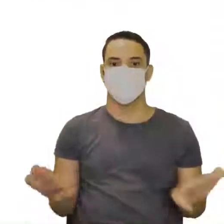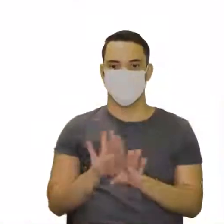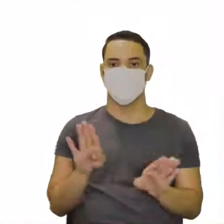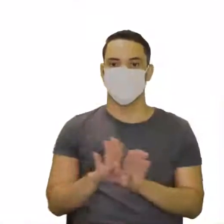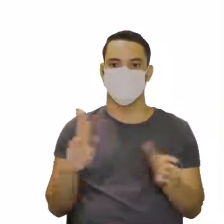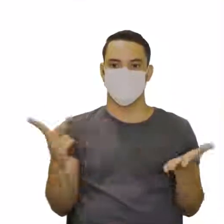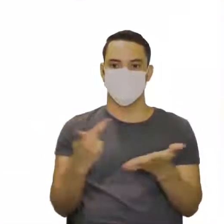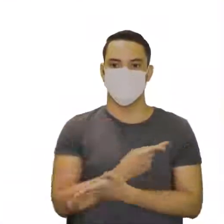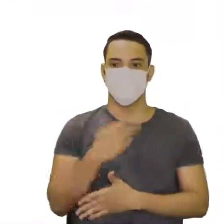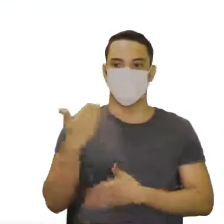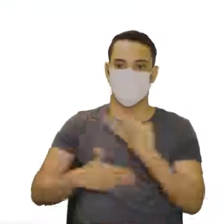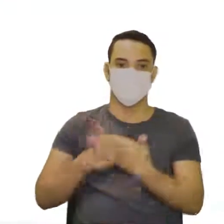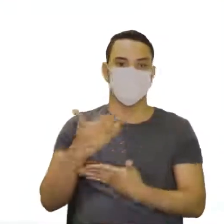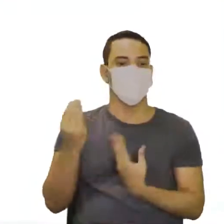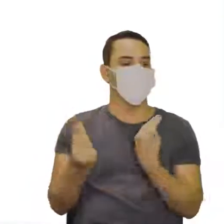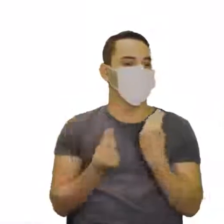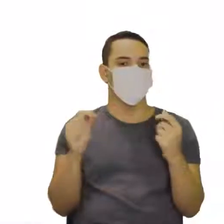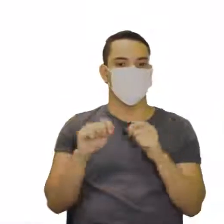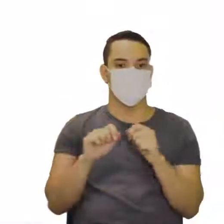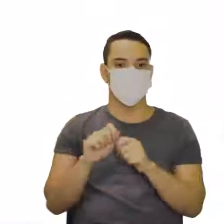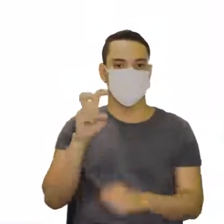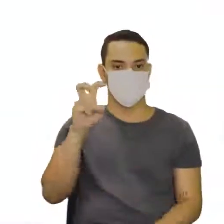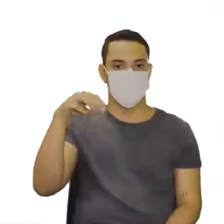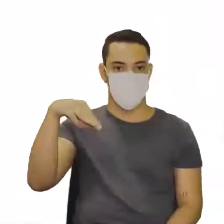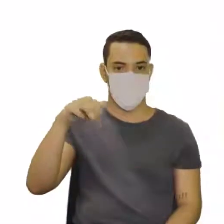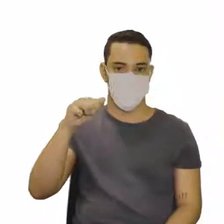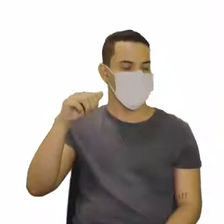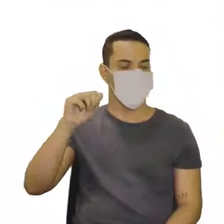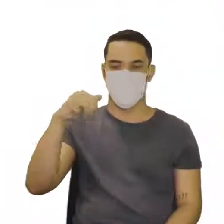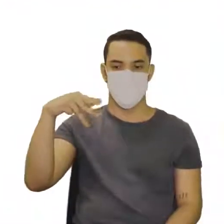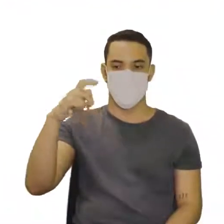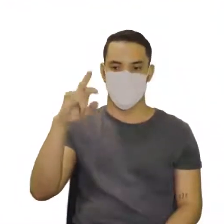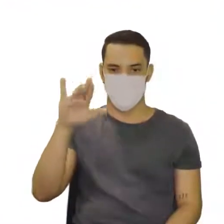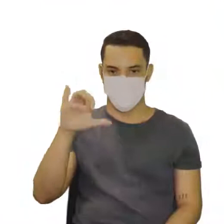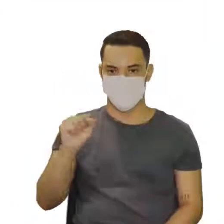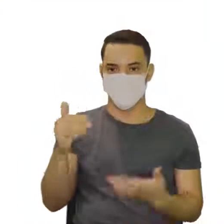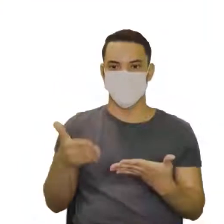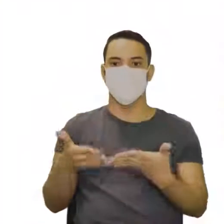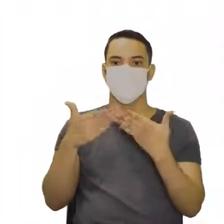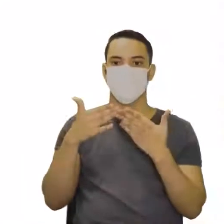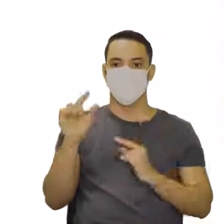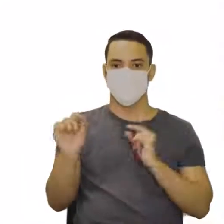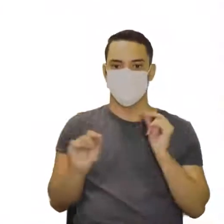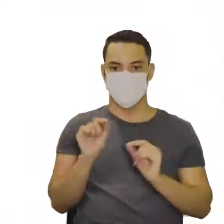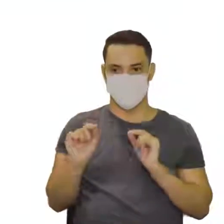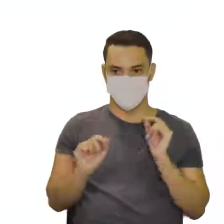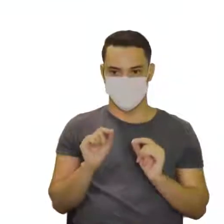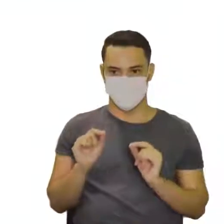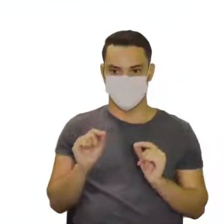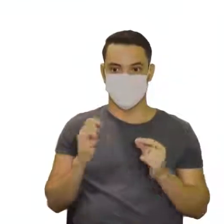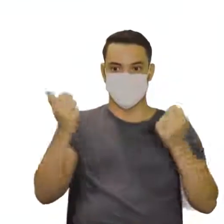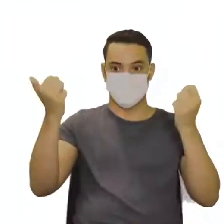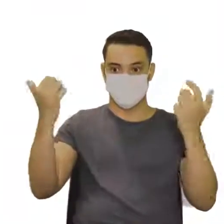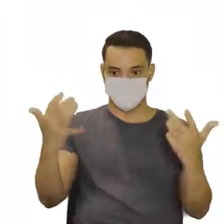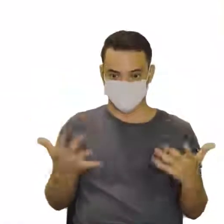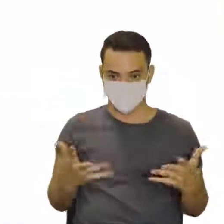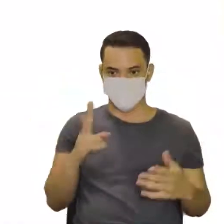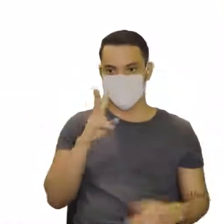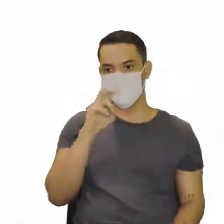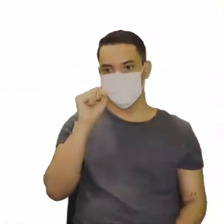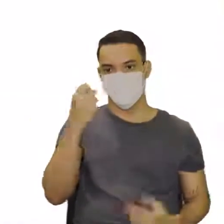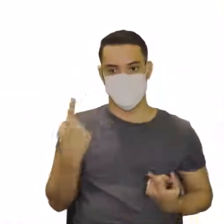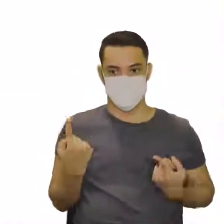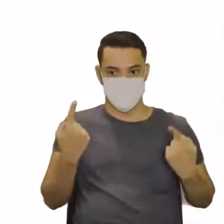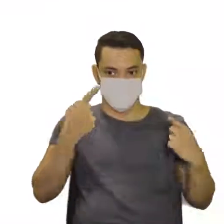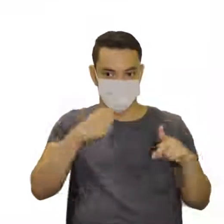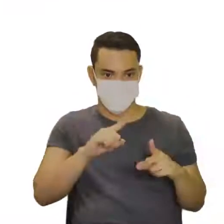percorrido por uma corrente de 5 amperes. Está pedindo aqui, está dizendo no caso, que a força